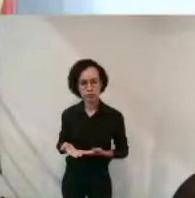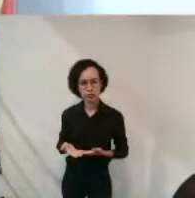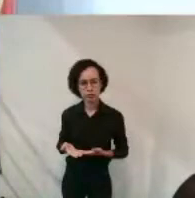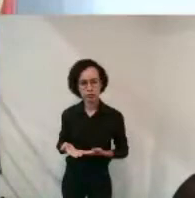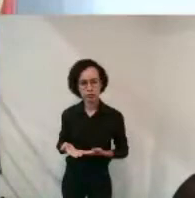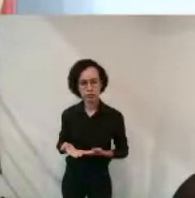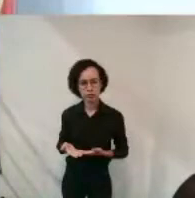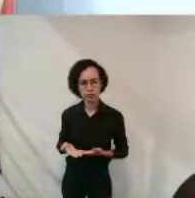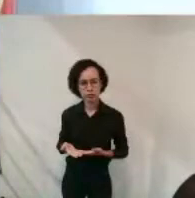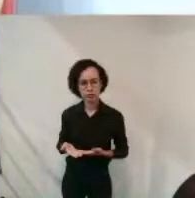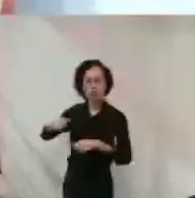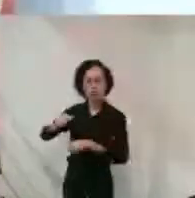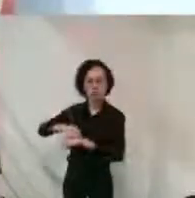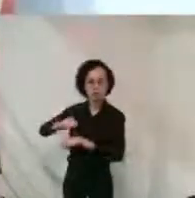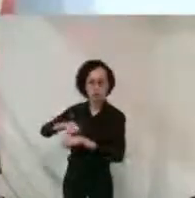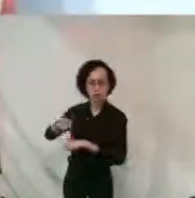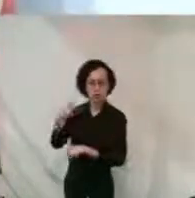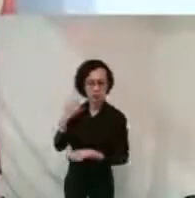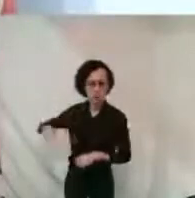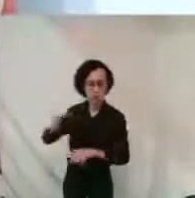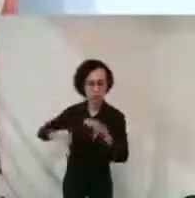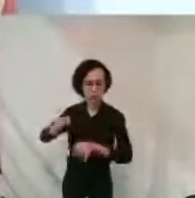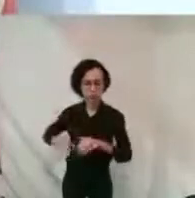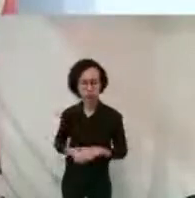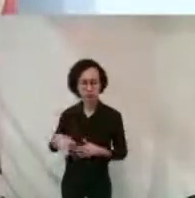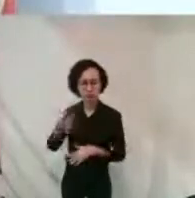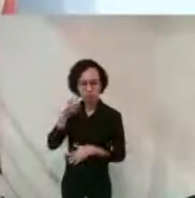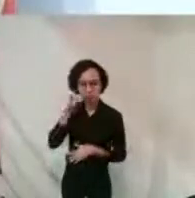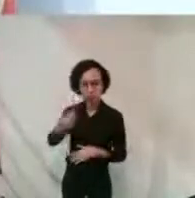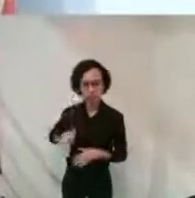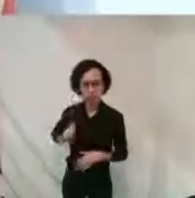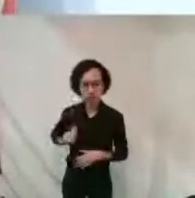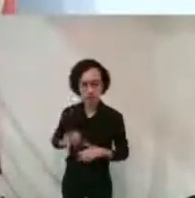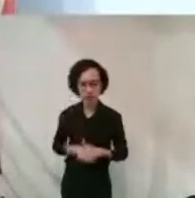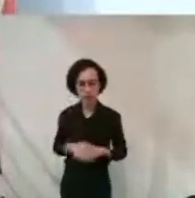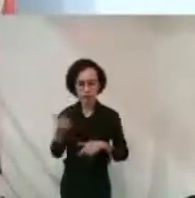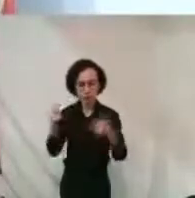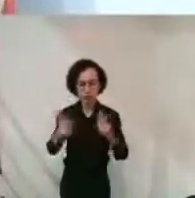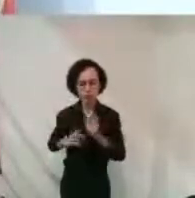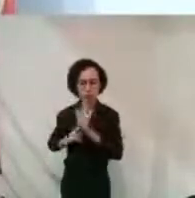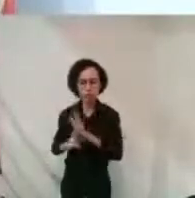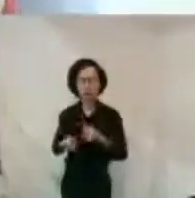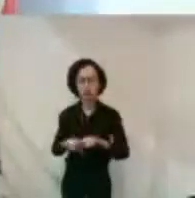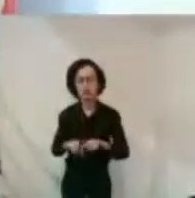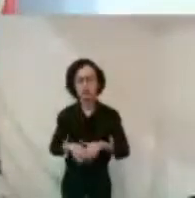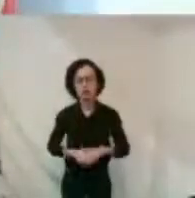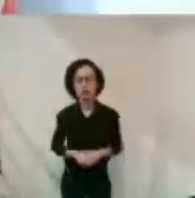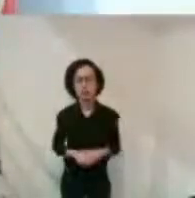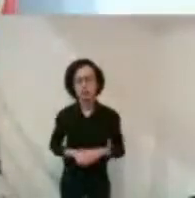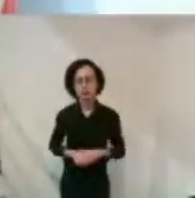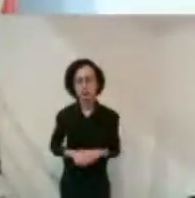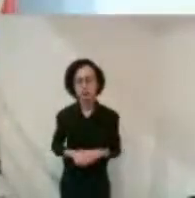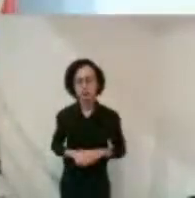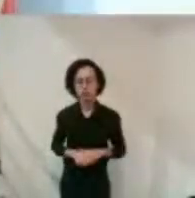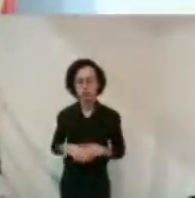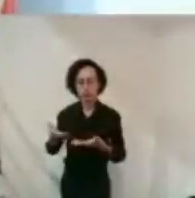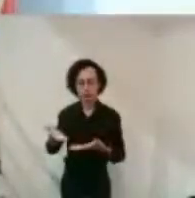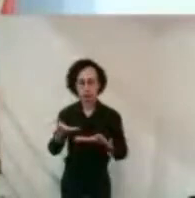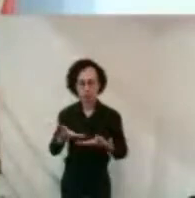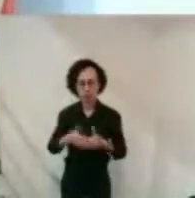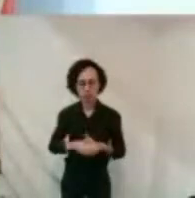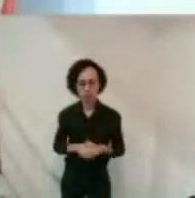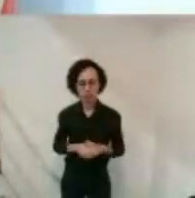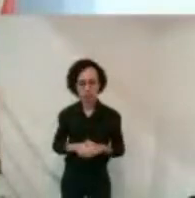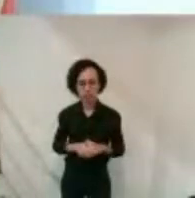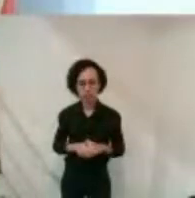pelos procuradores gerais de justiça aqui presentes, outros representados. Convidamos o